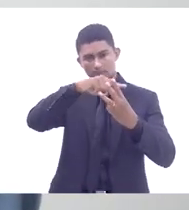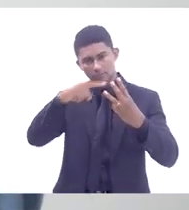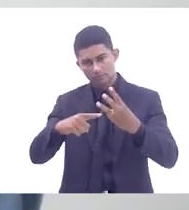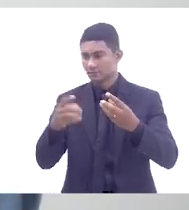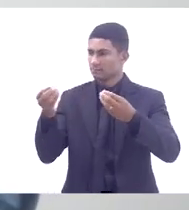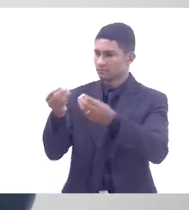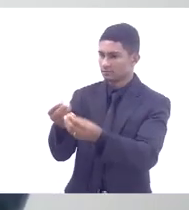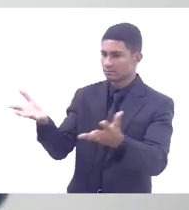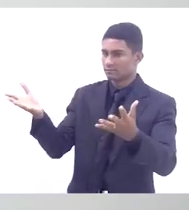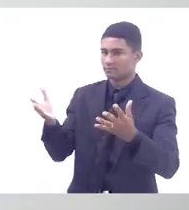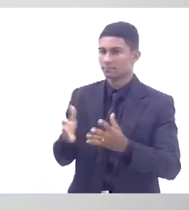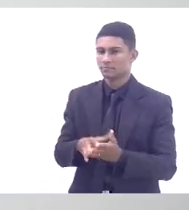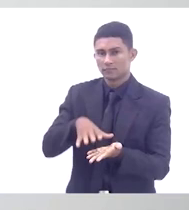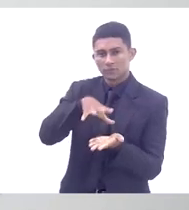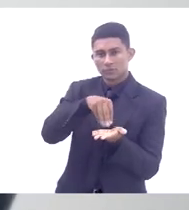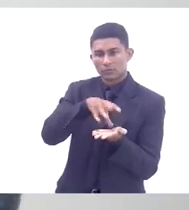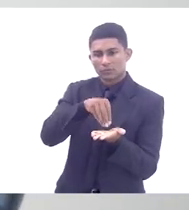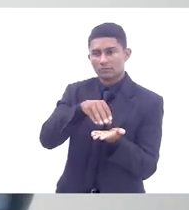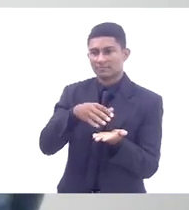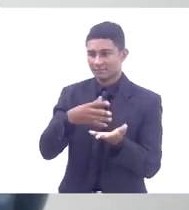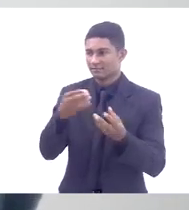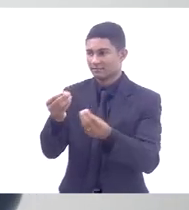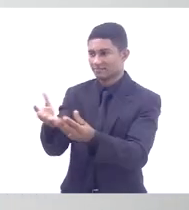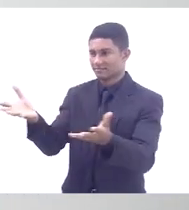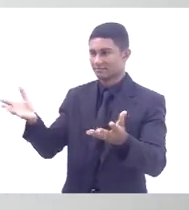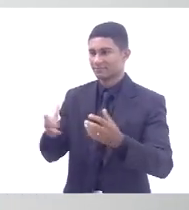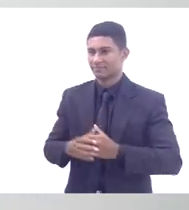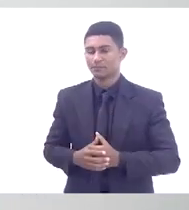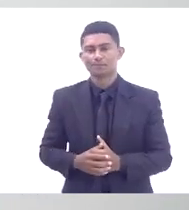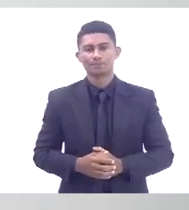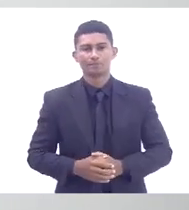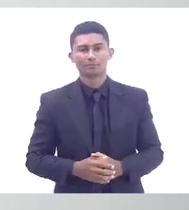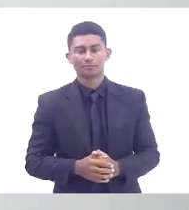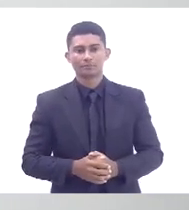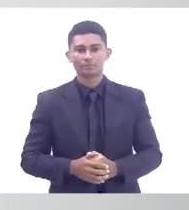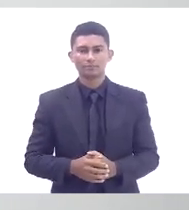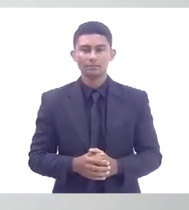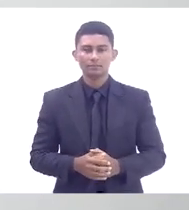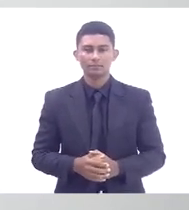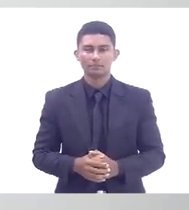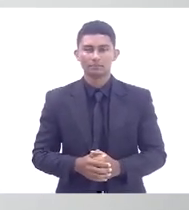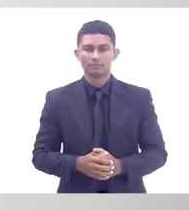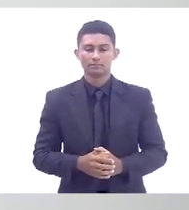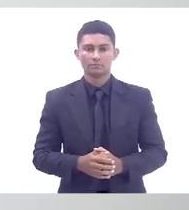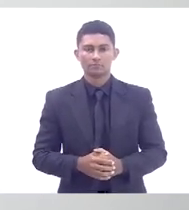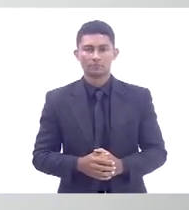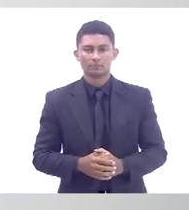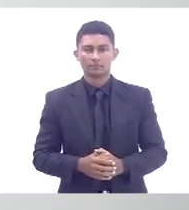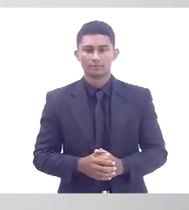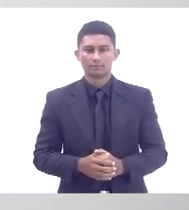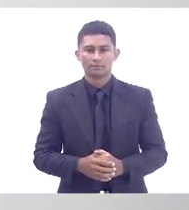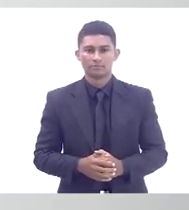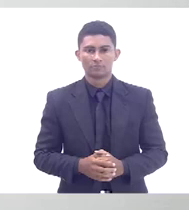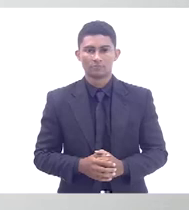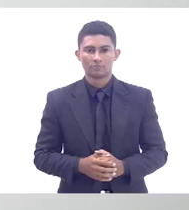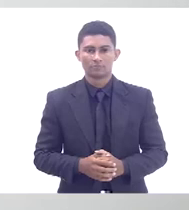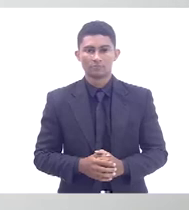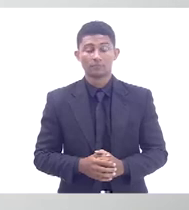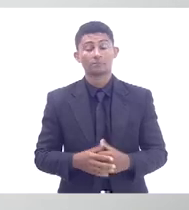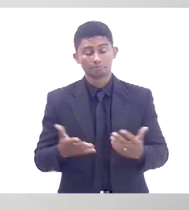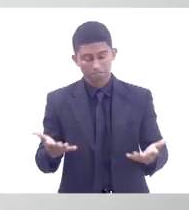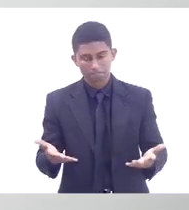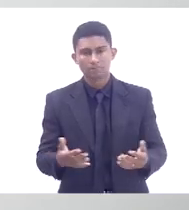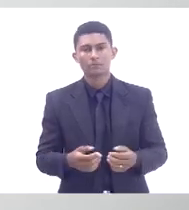uma cópia disso vou abaixar um quê que sou baixinha o bom é começando então a